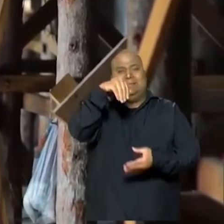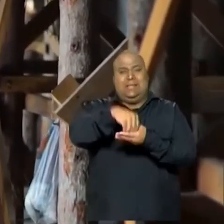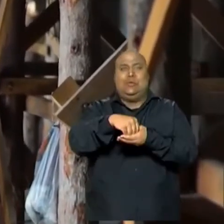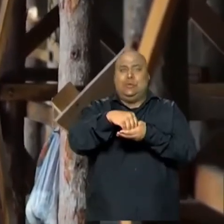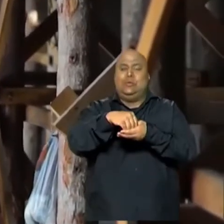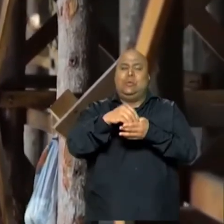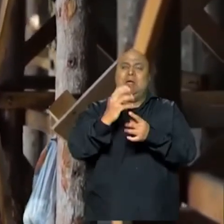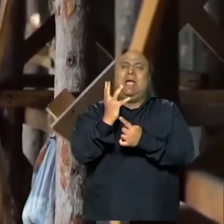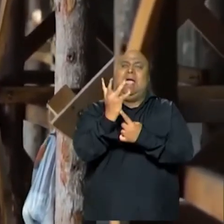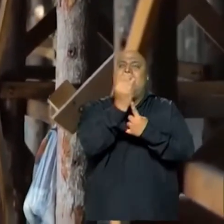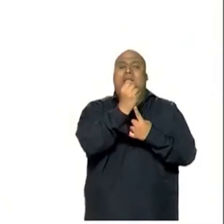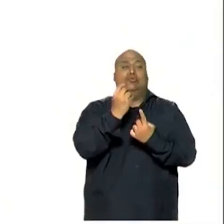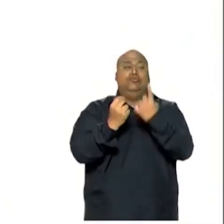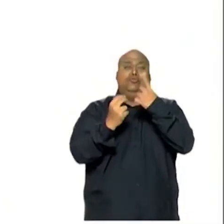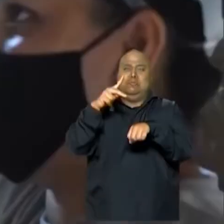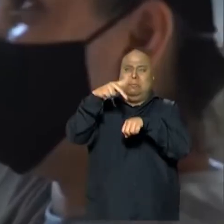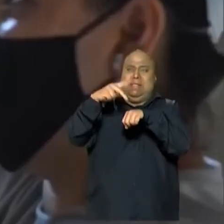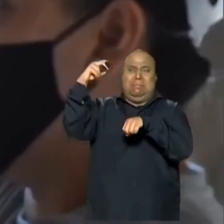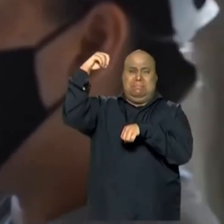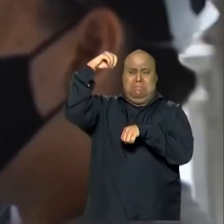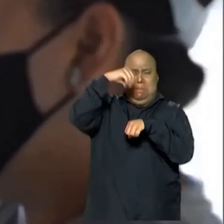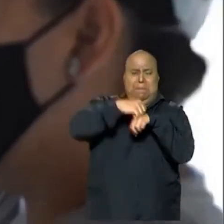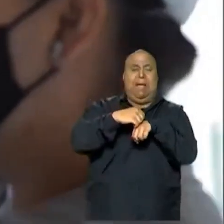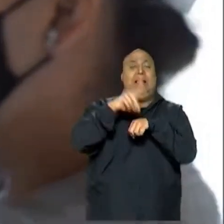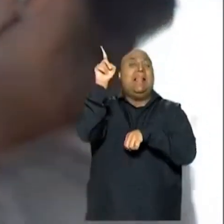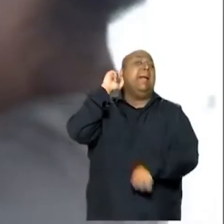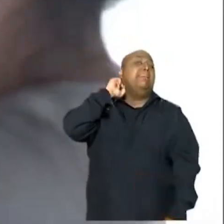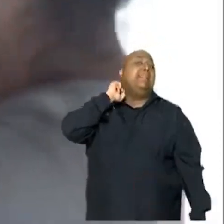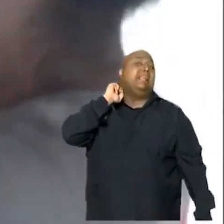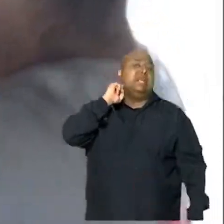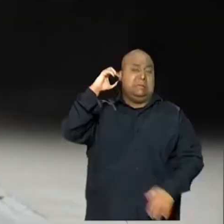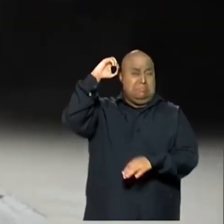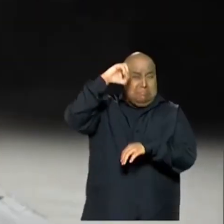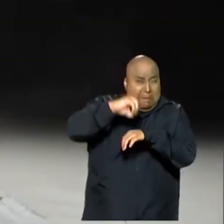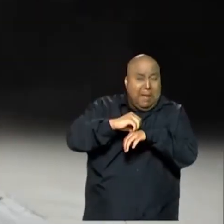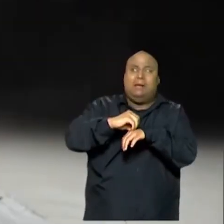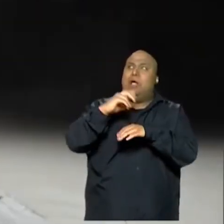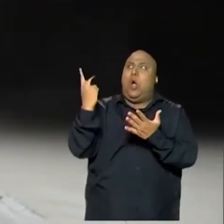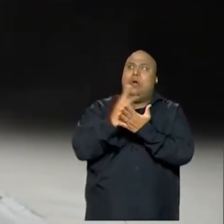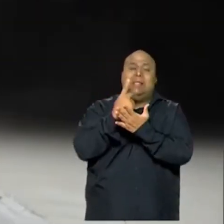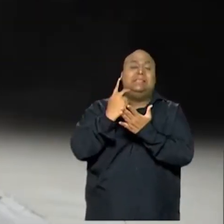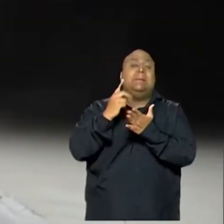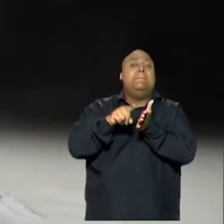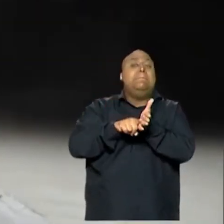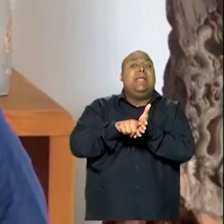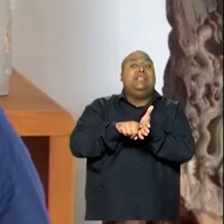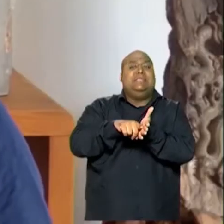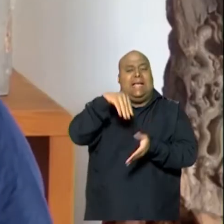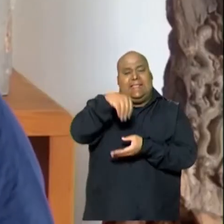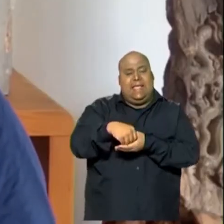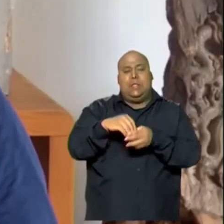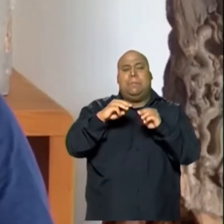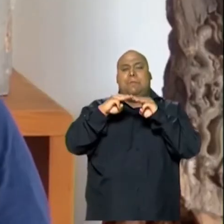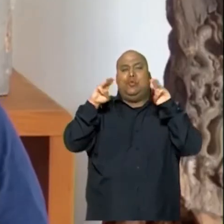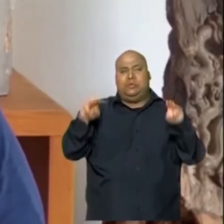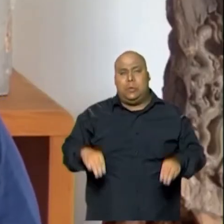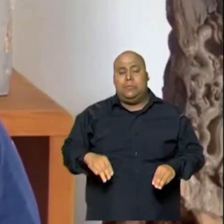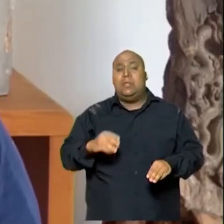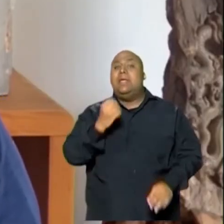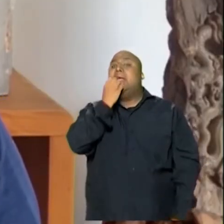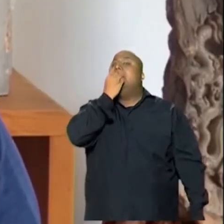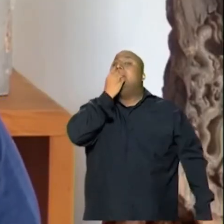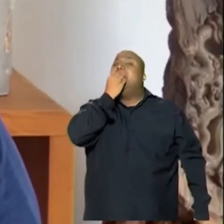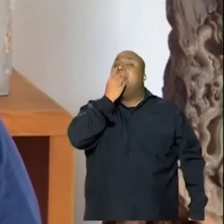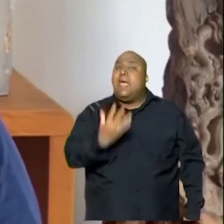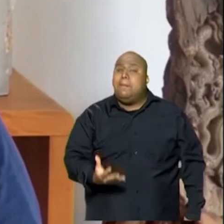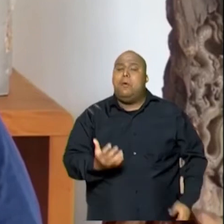acervo. Um dos meteoritos que caíram em Minas Gerais foi incorporado à pesquisa do museu. É sempre muito bom